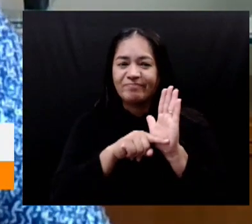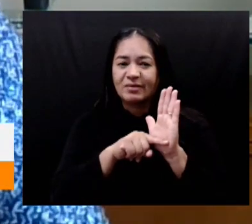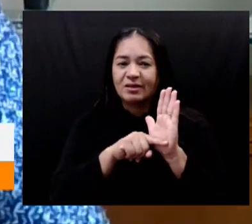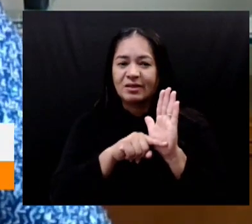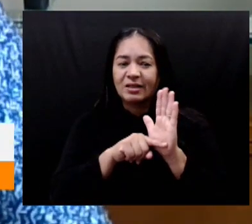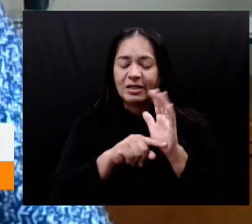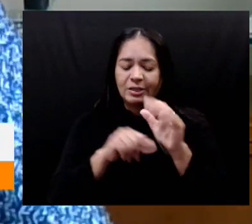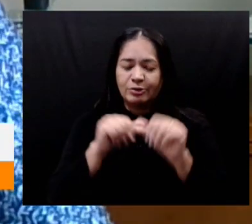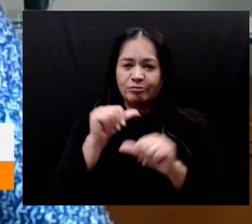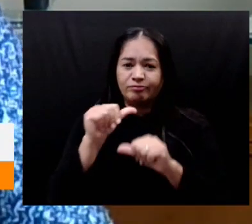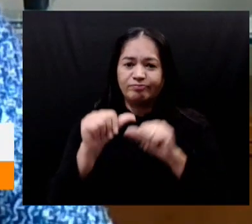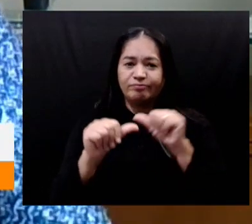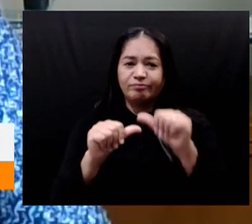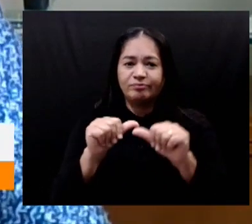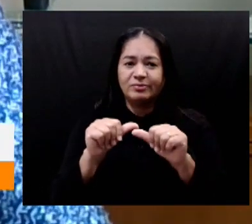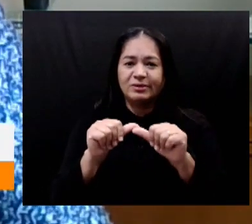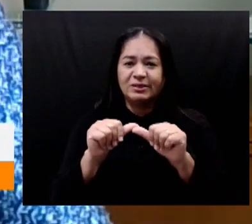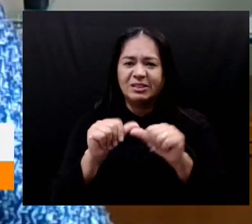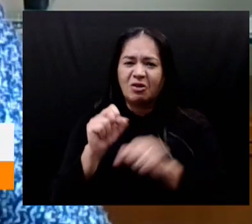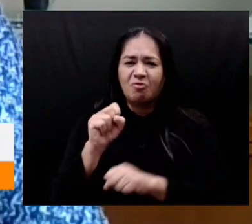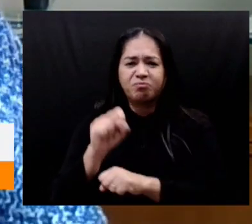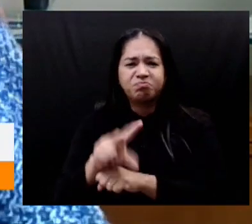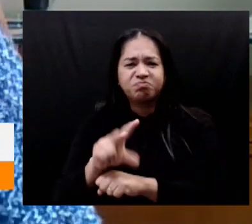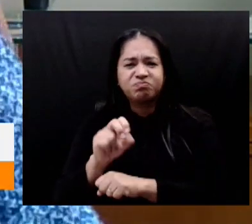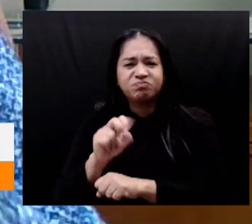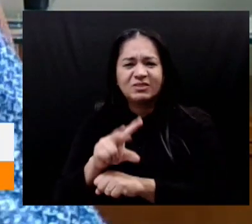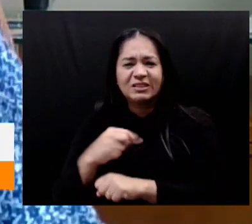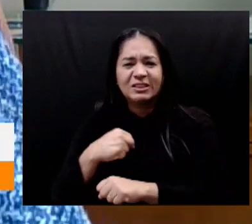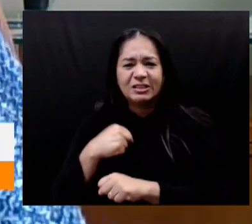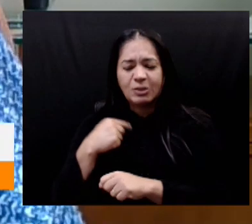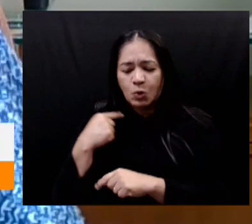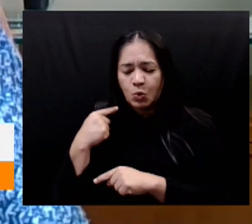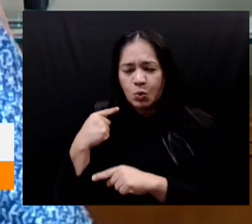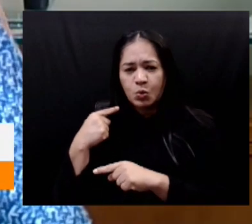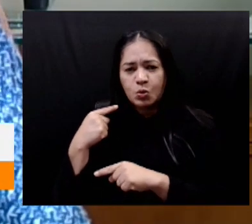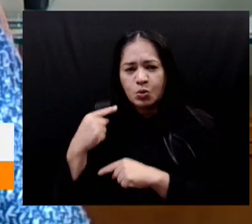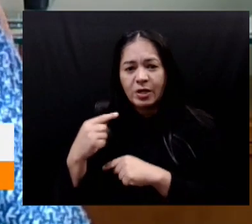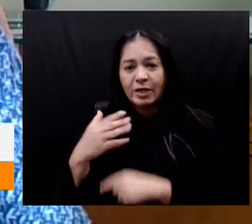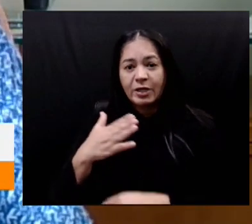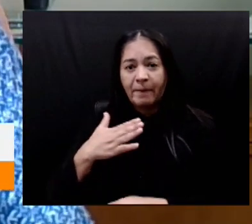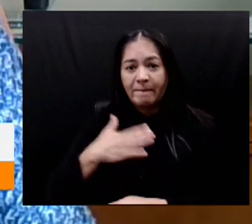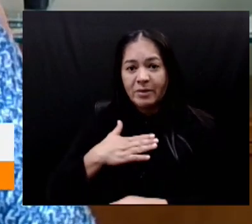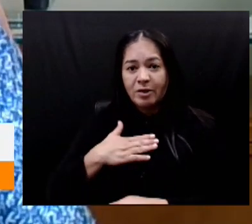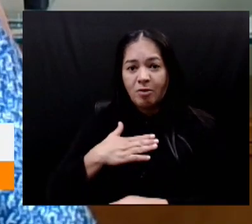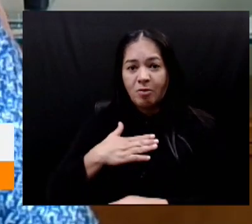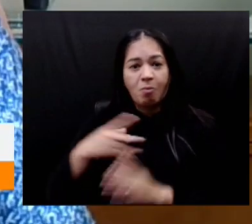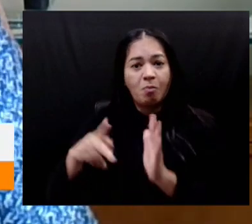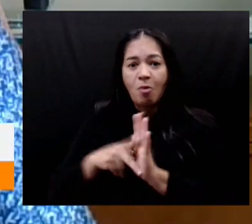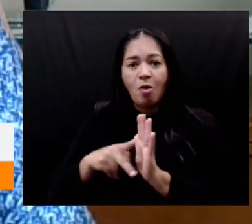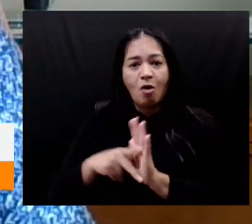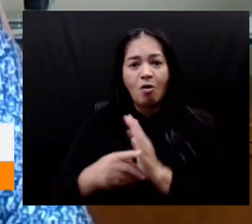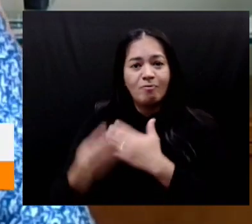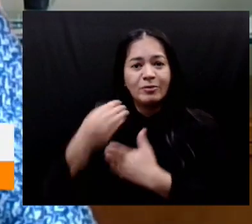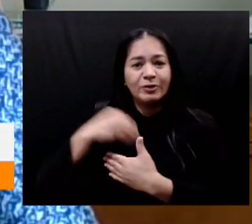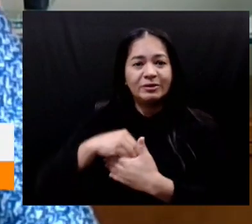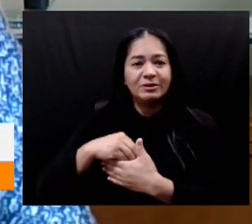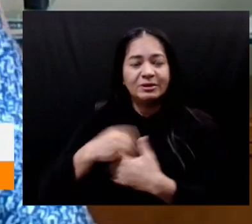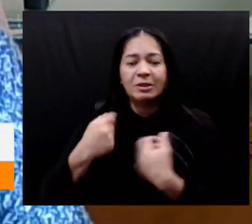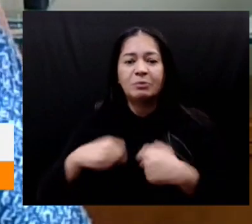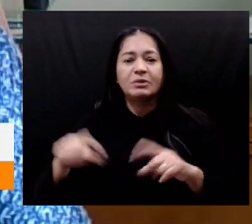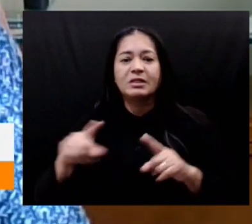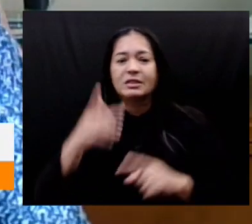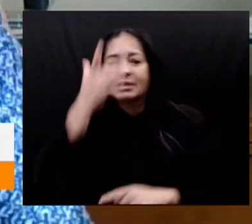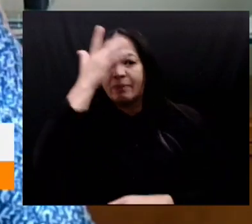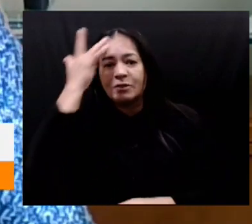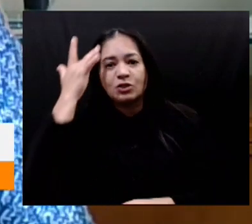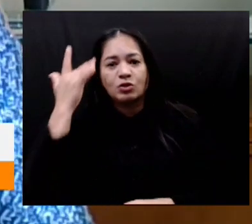de toxina que eu vou gerando de mim para mim mesmo, né. Então não precisa mais ninguém me culpar